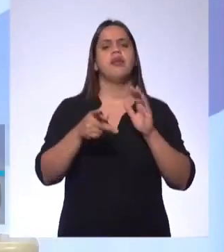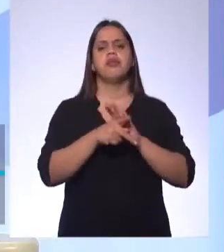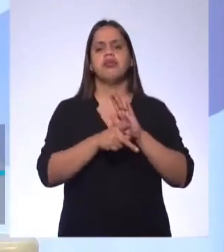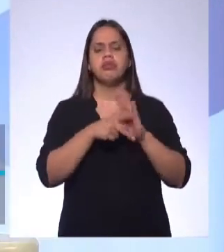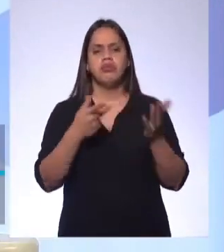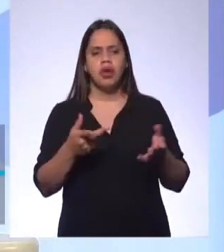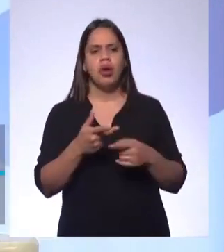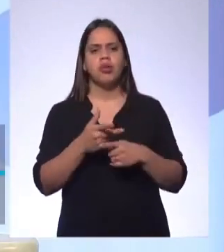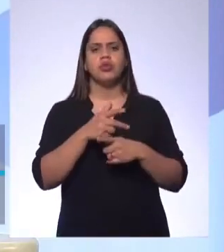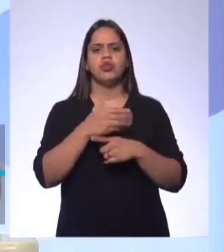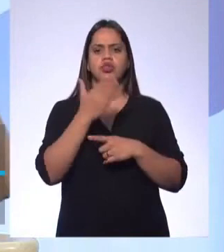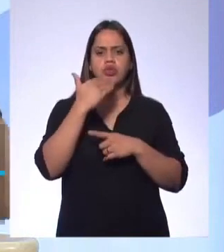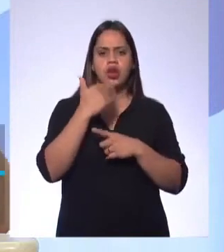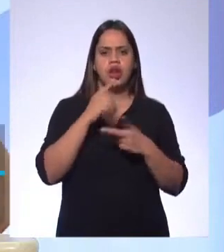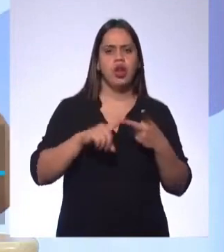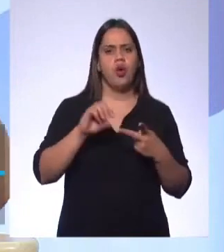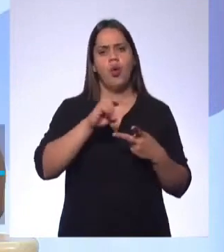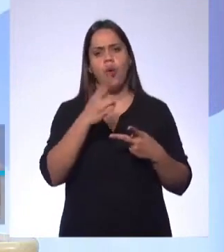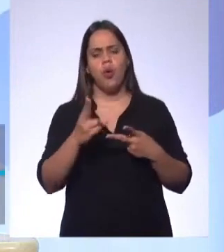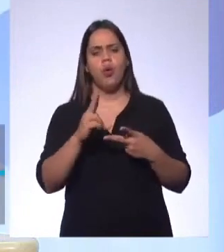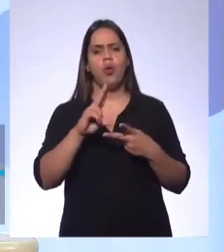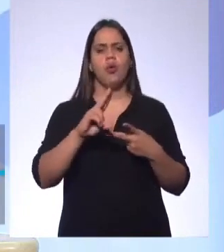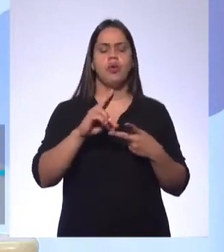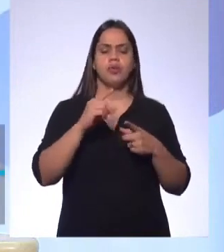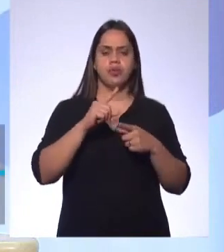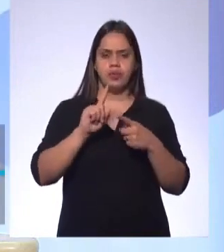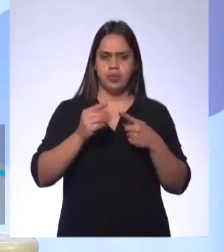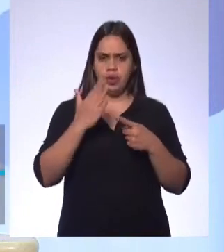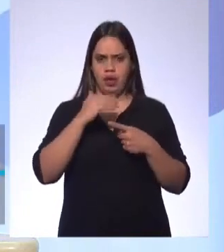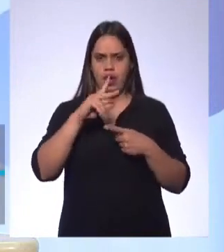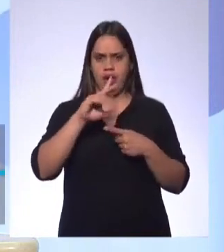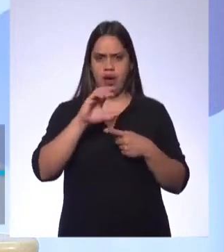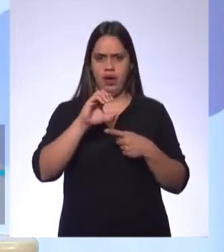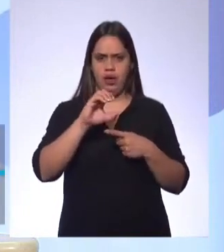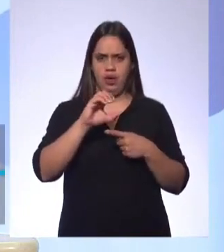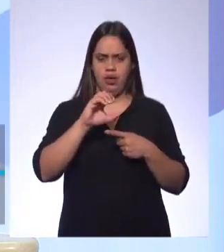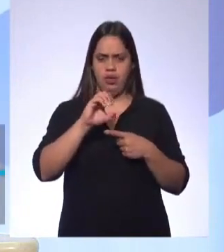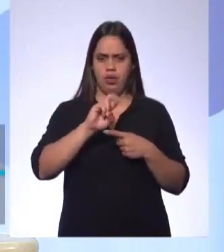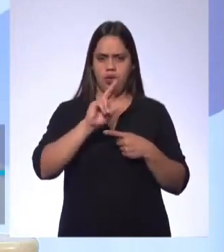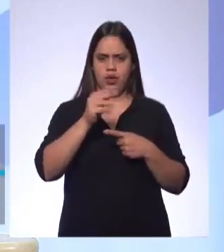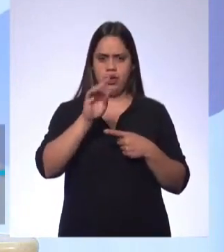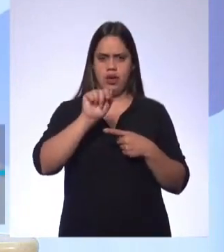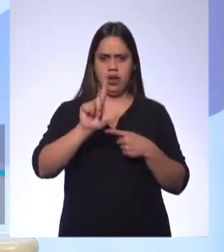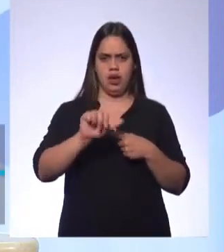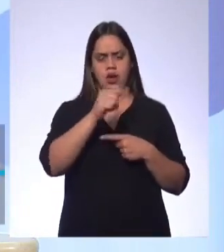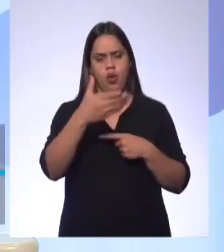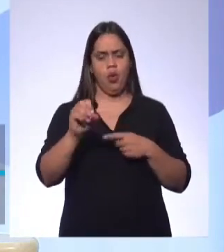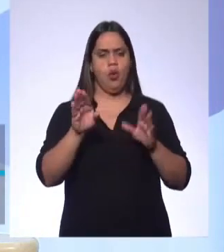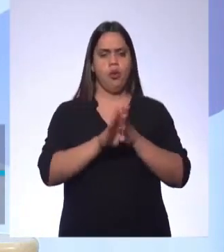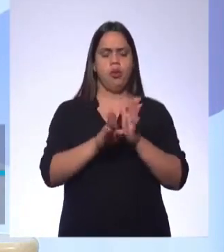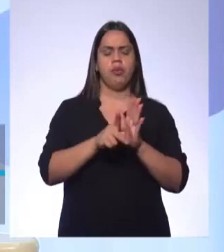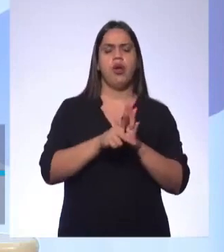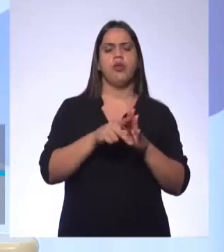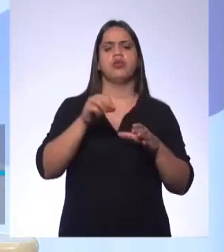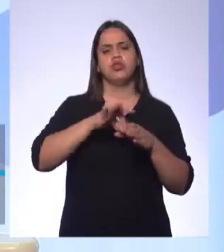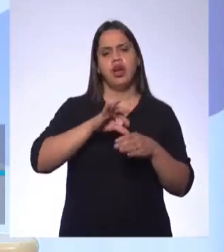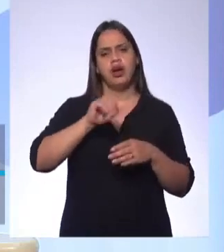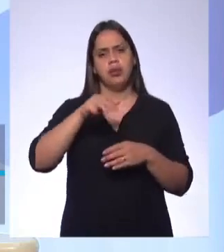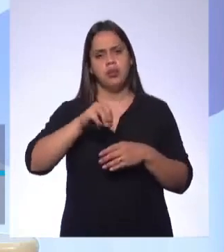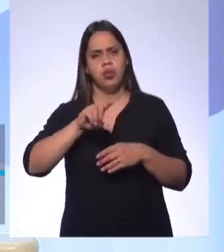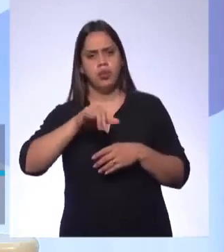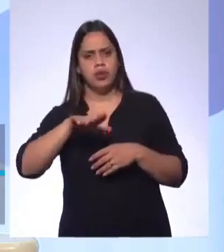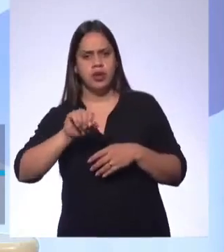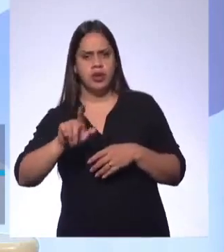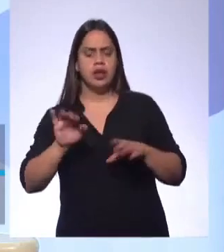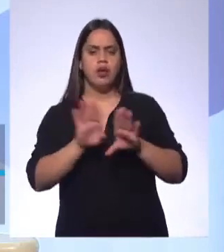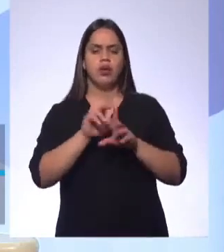camomila. Né? Mas é passar pelo senso crítico do nível de gravidade do que você está sentindo, né, em relação ao que você precisa. É